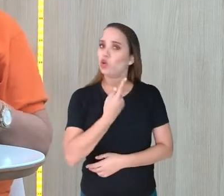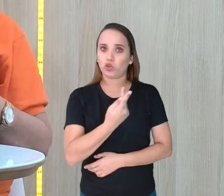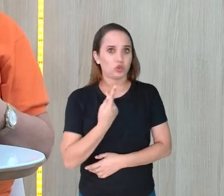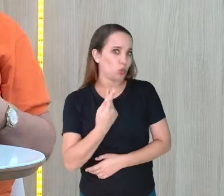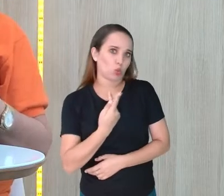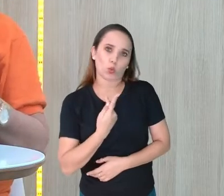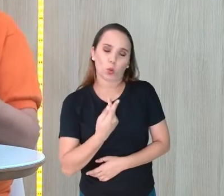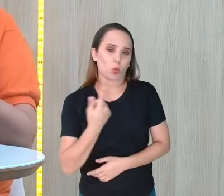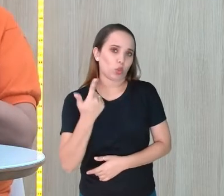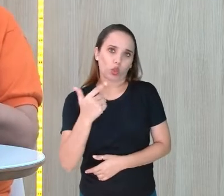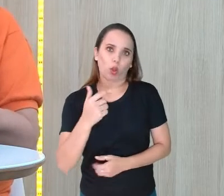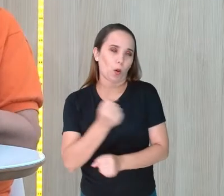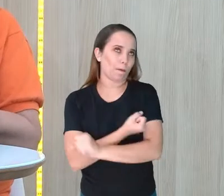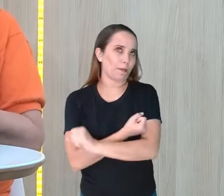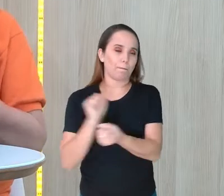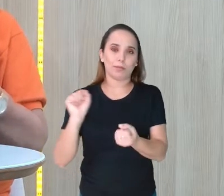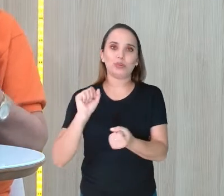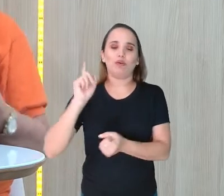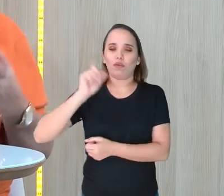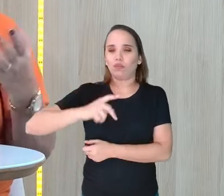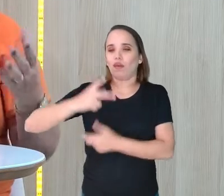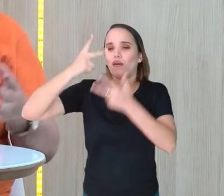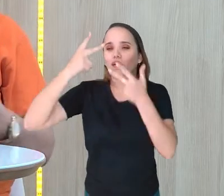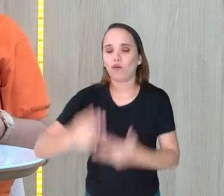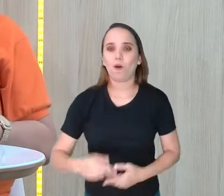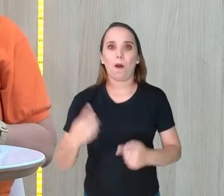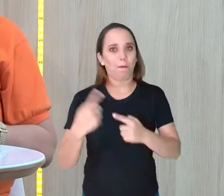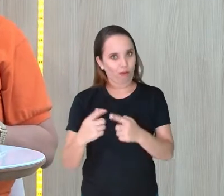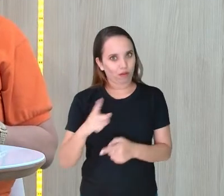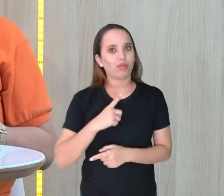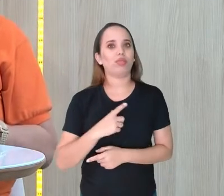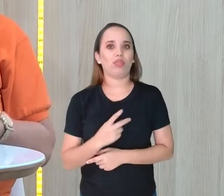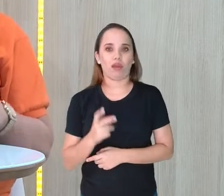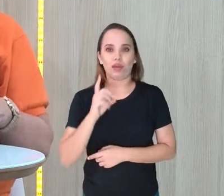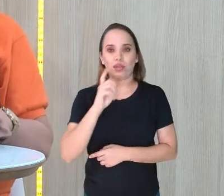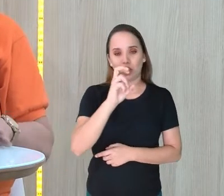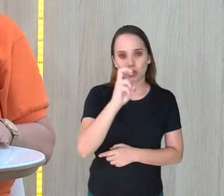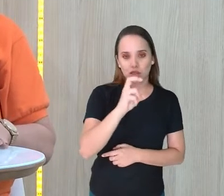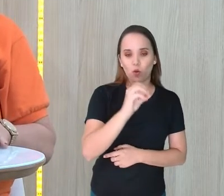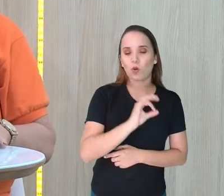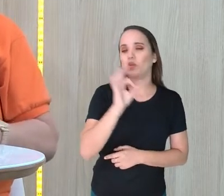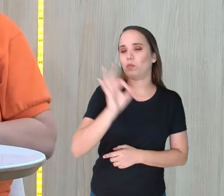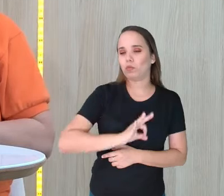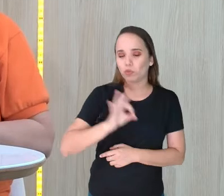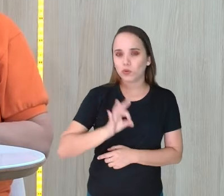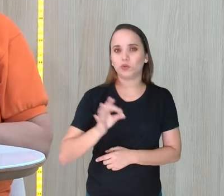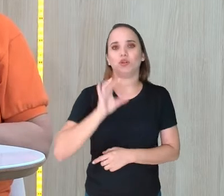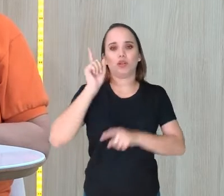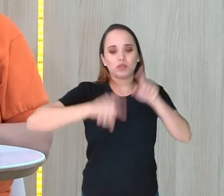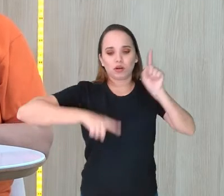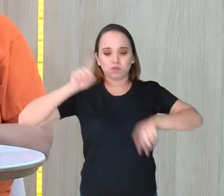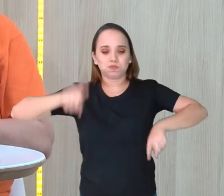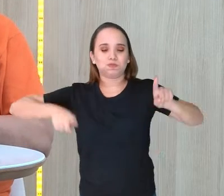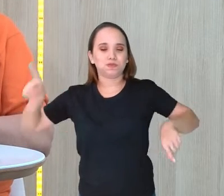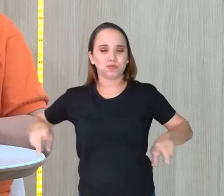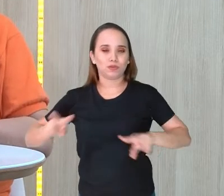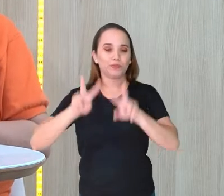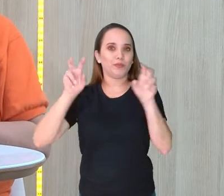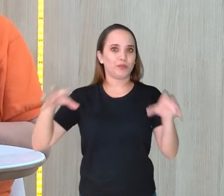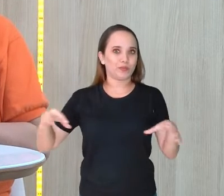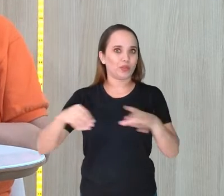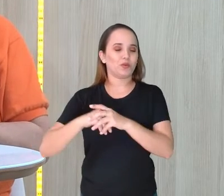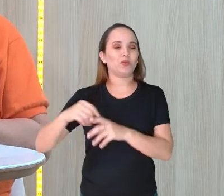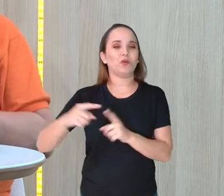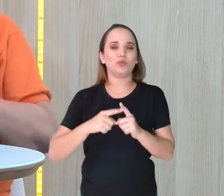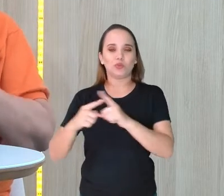conta dessa vantagem de apresentar essa variedade, né, em relação à nossa espécie, e não só a